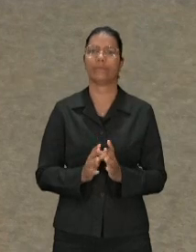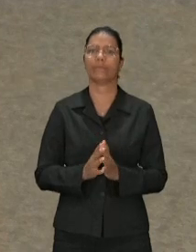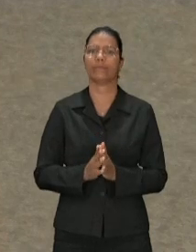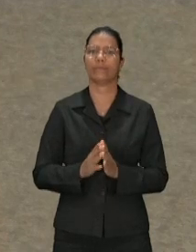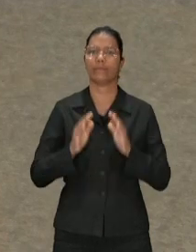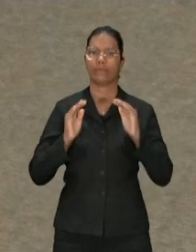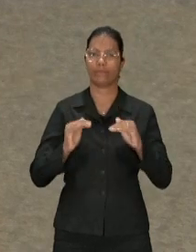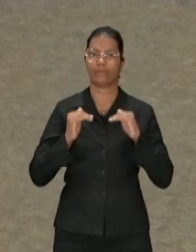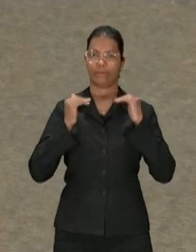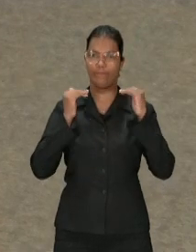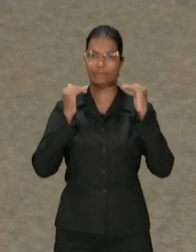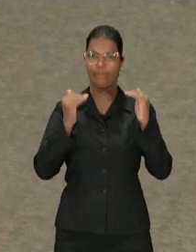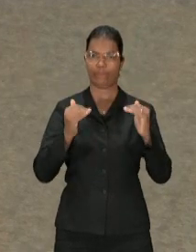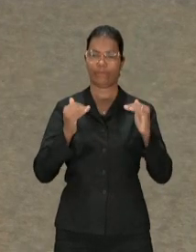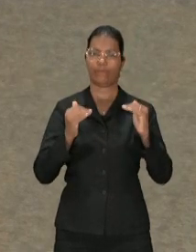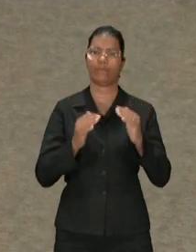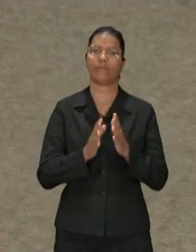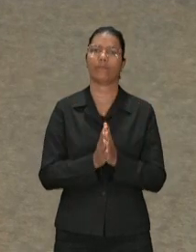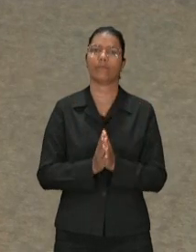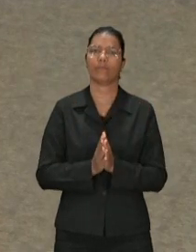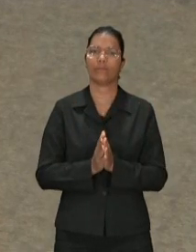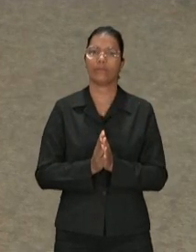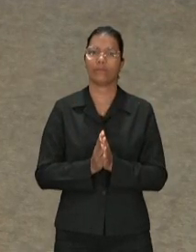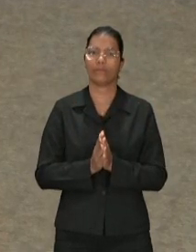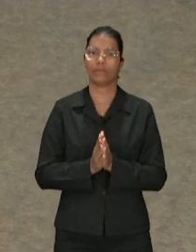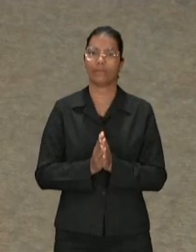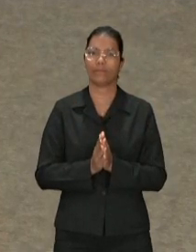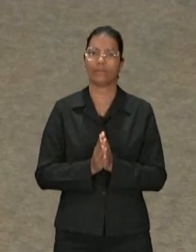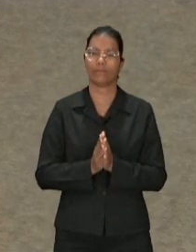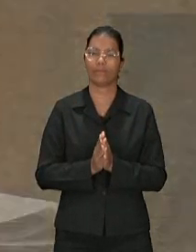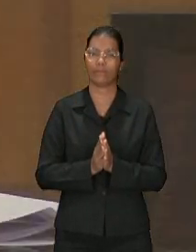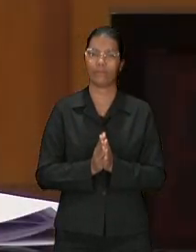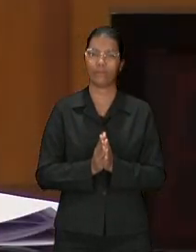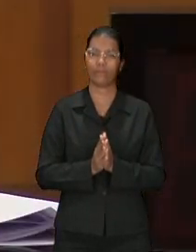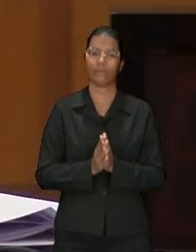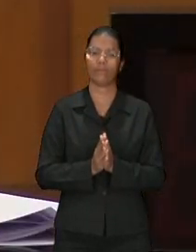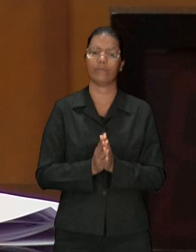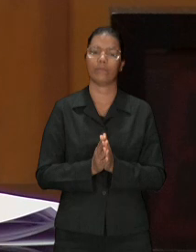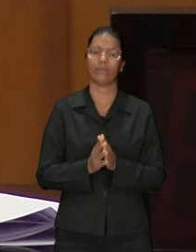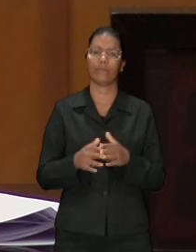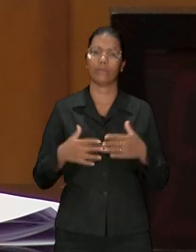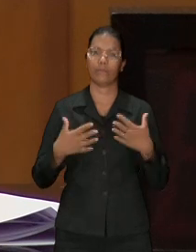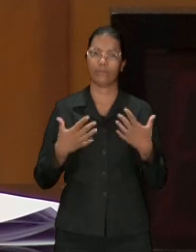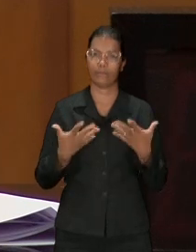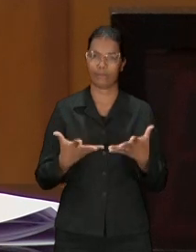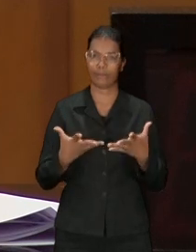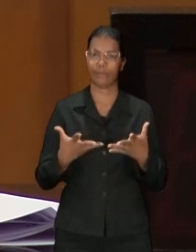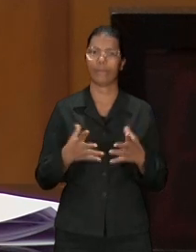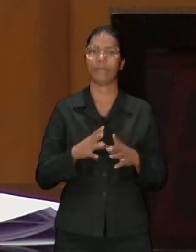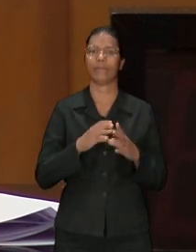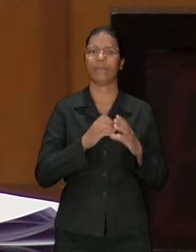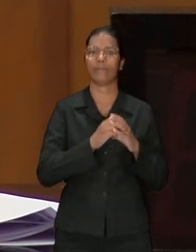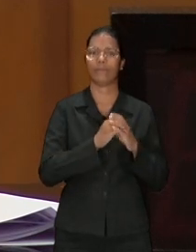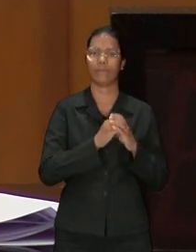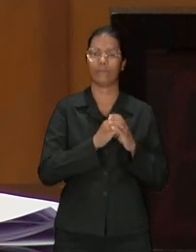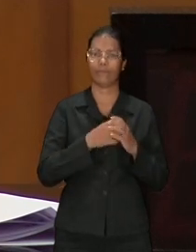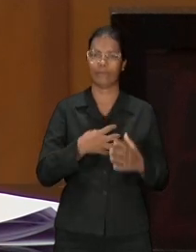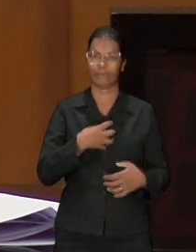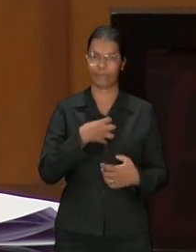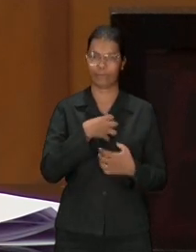as ações positivas e valores que fazem homens e mulheres